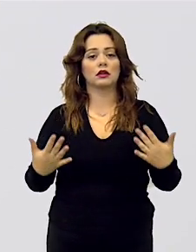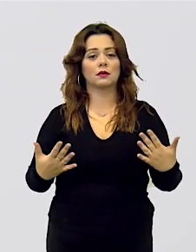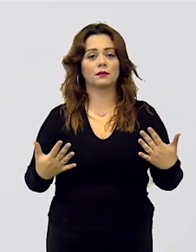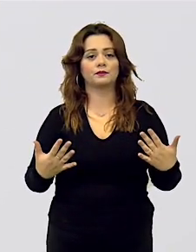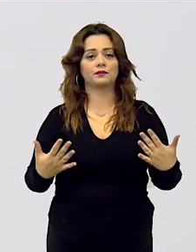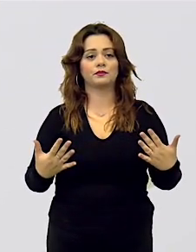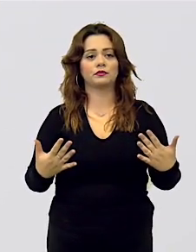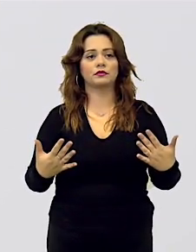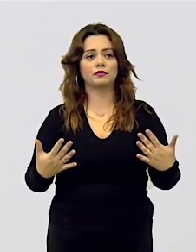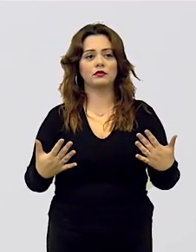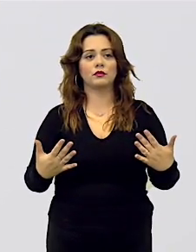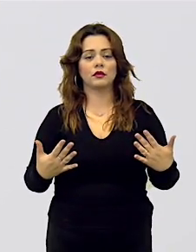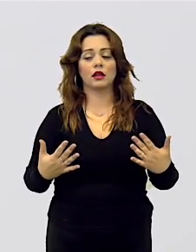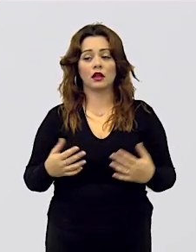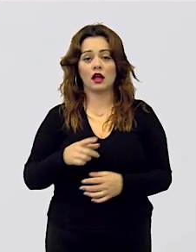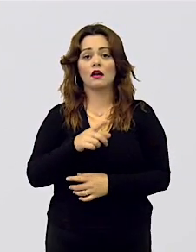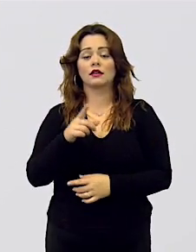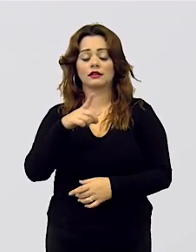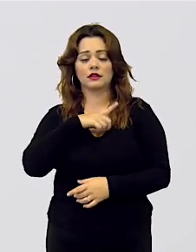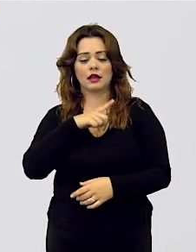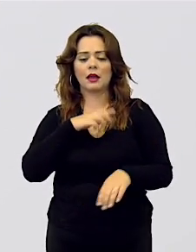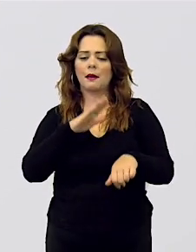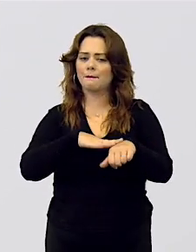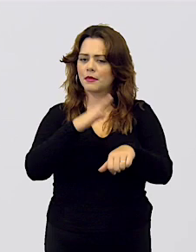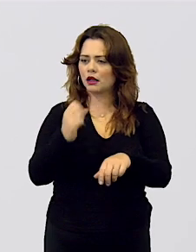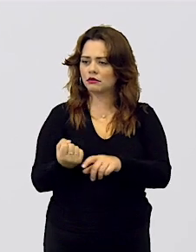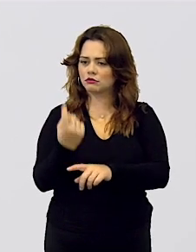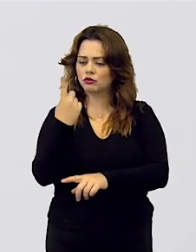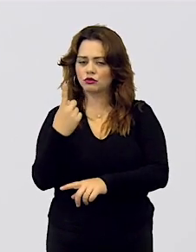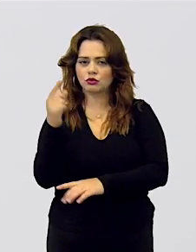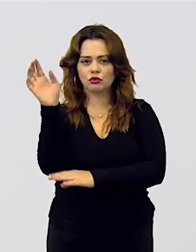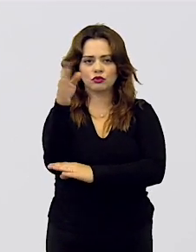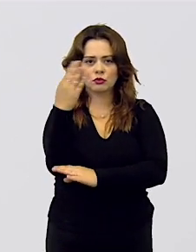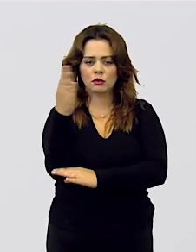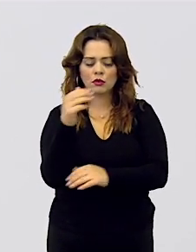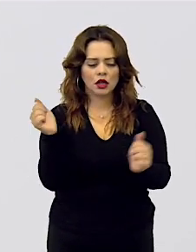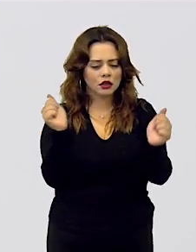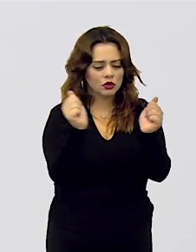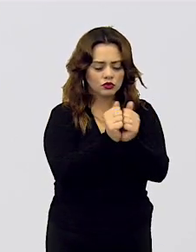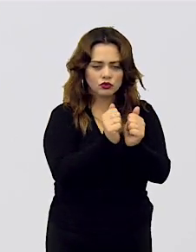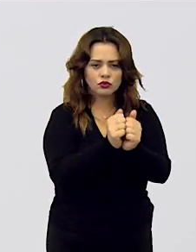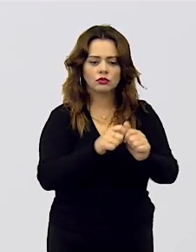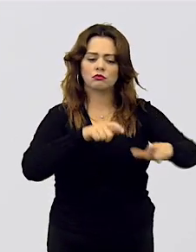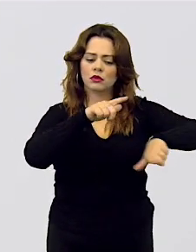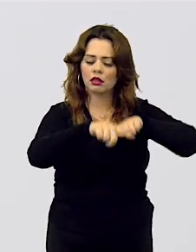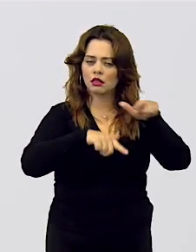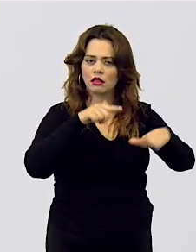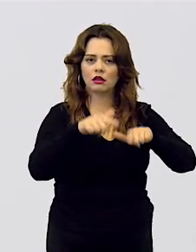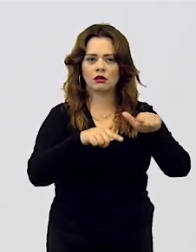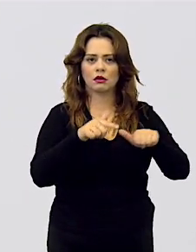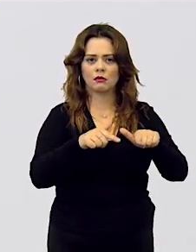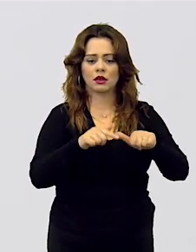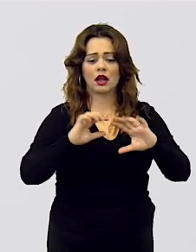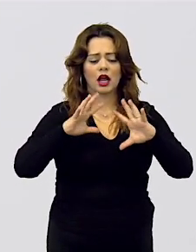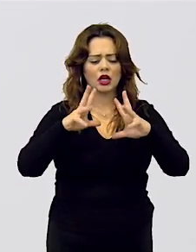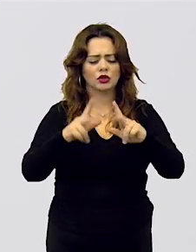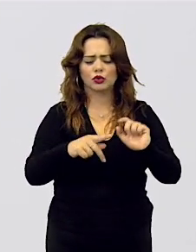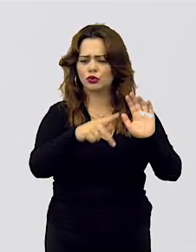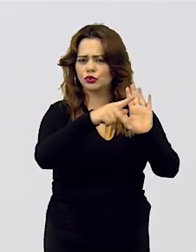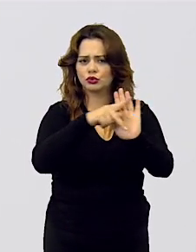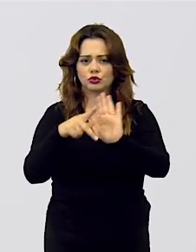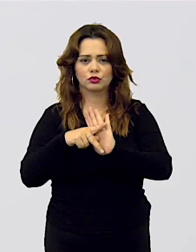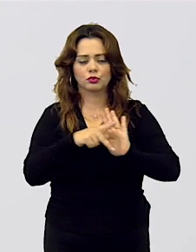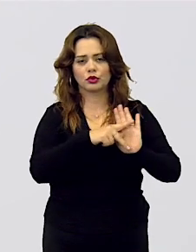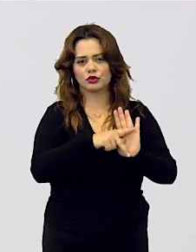que só terá agora então mais um diplomata aí Sul mato-grossense a trabalhar pelo pelo todos os projetos